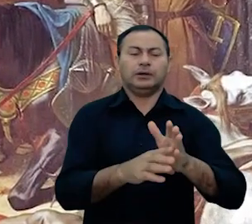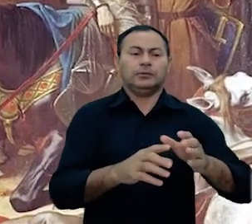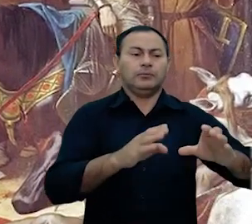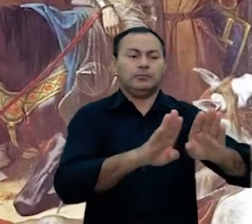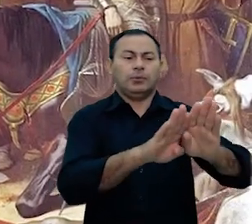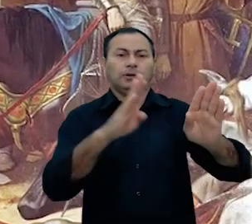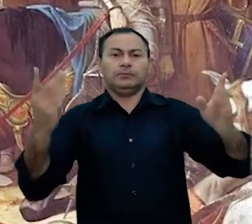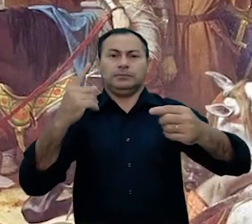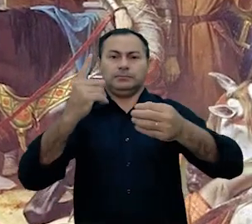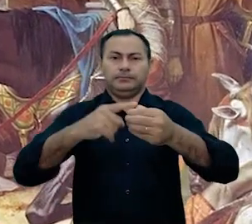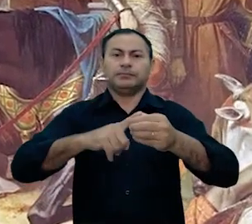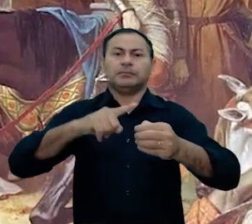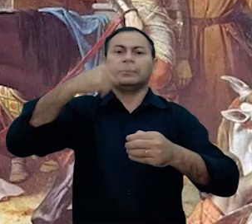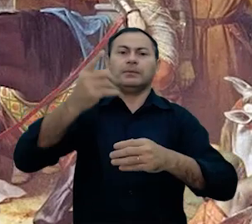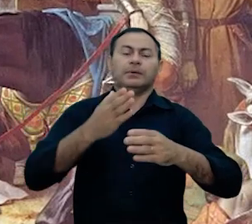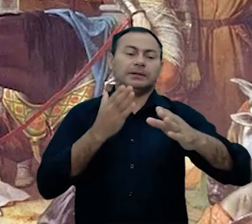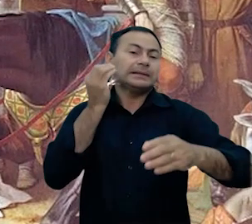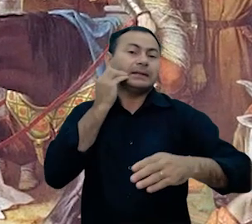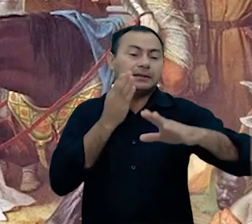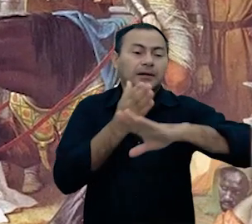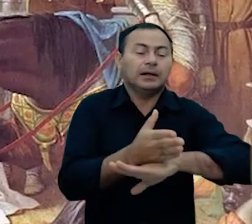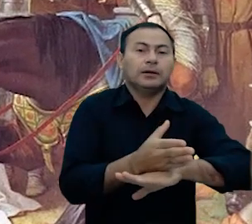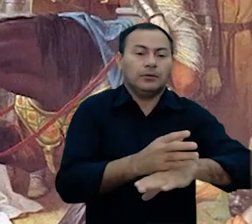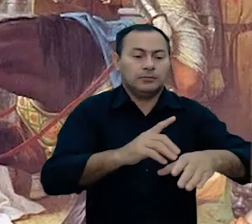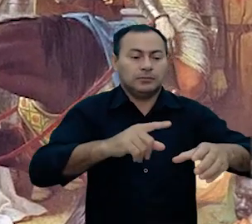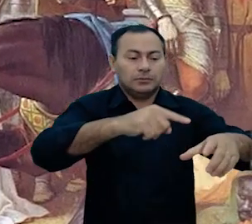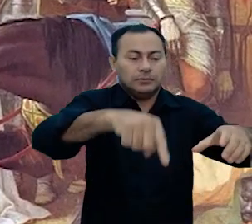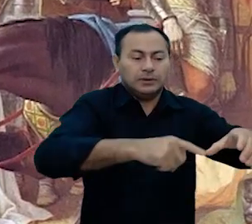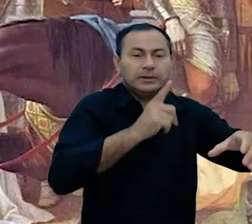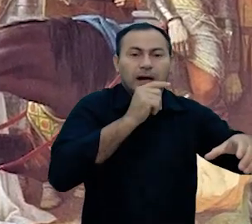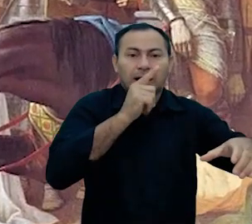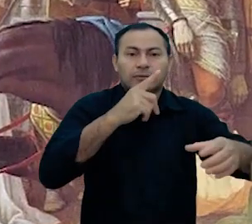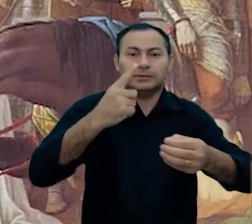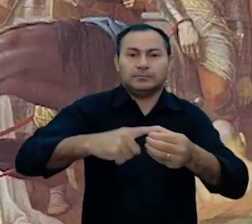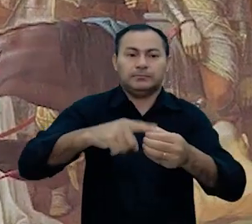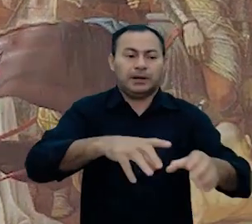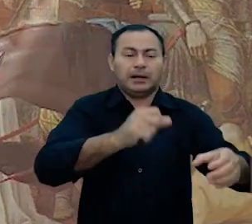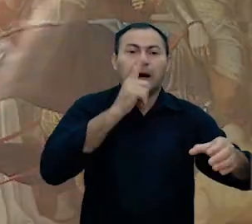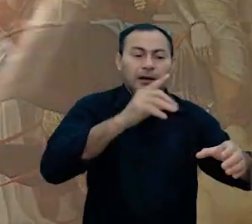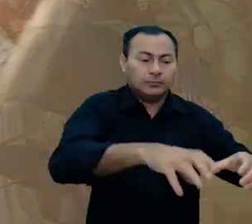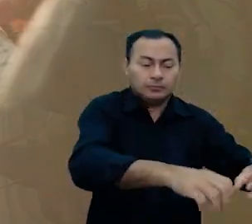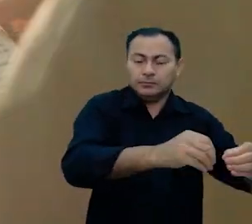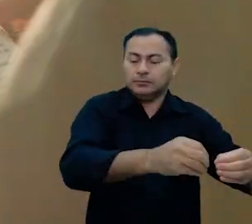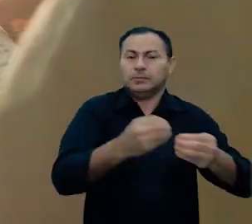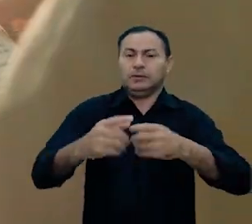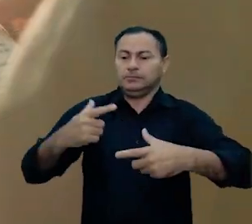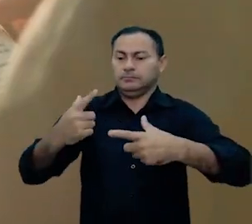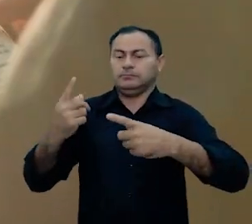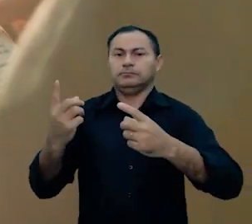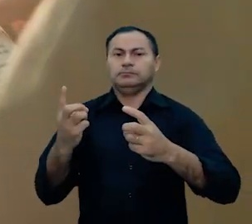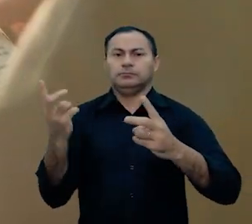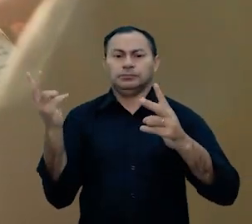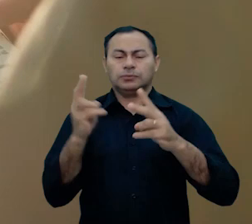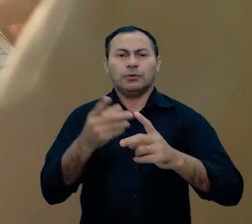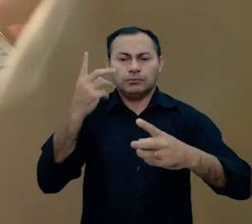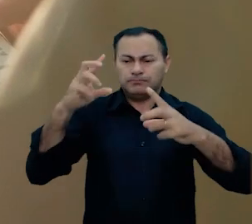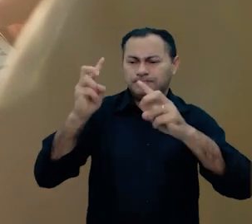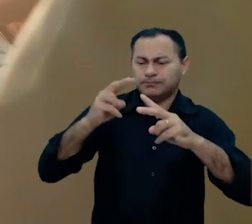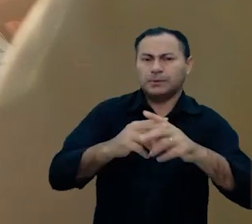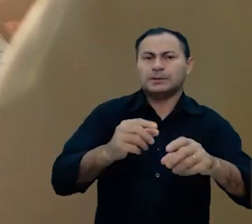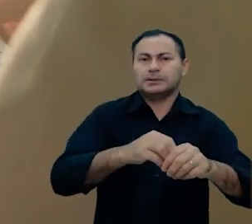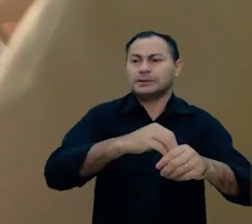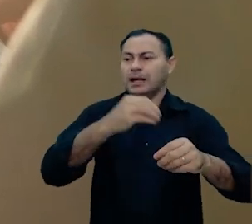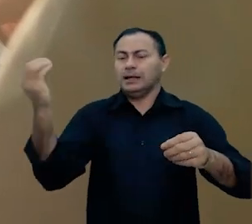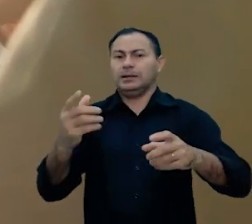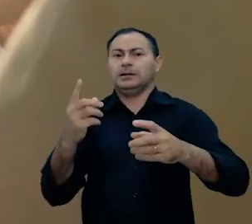aos portões da cidade e depois se arriscaram até os poços da cidade. Pegaram a água e depois lutaram para conseguir sair da